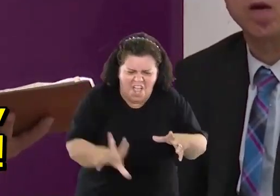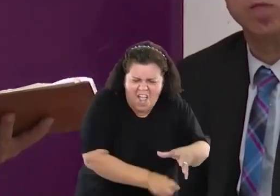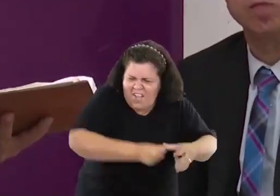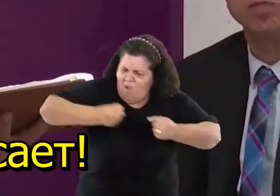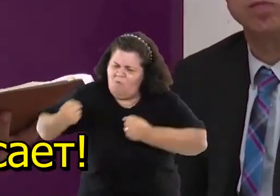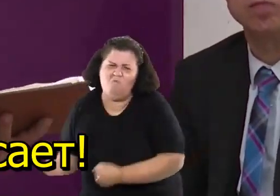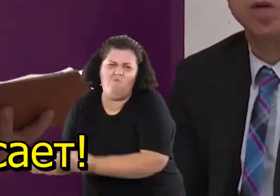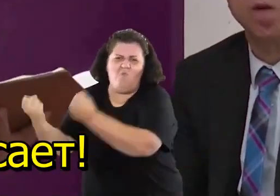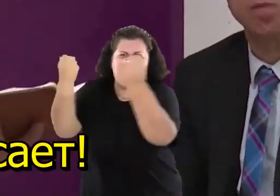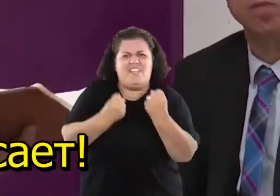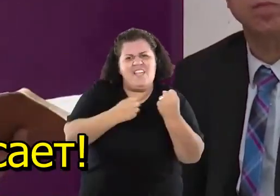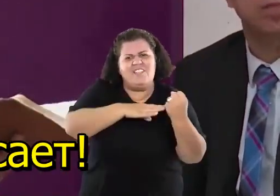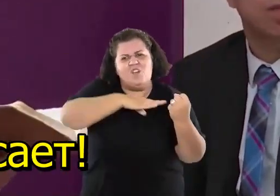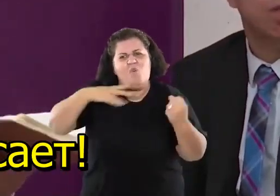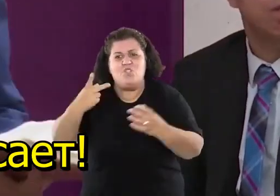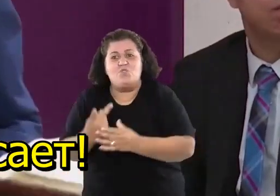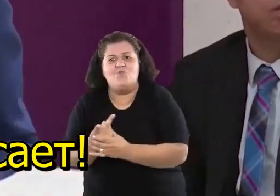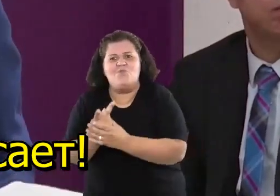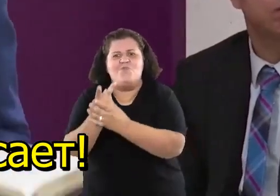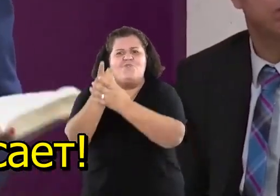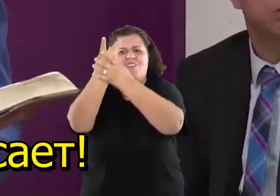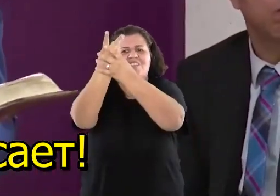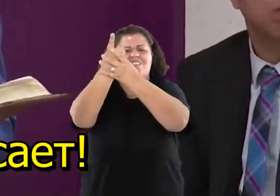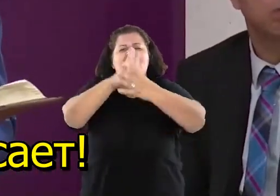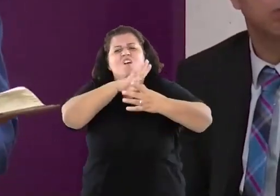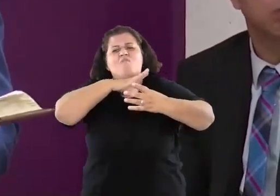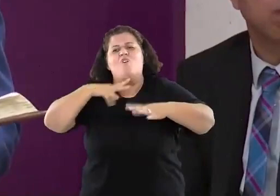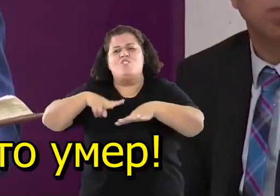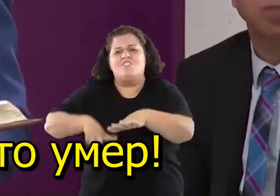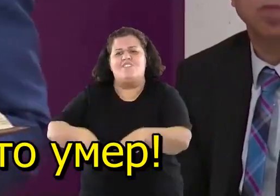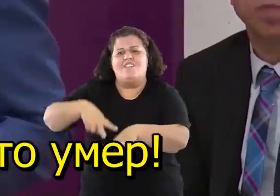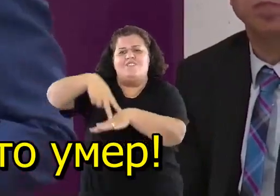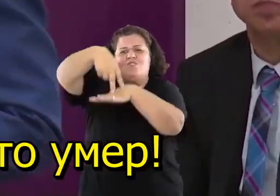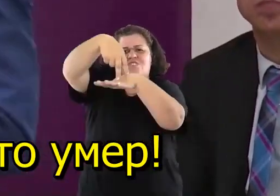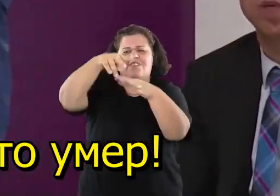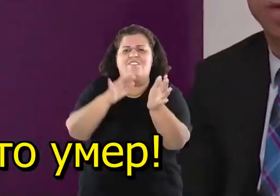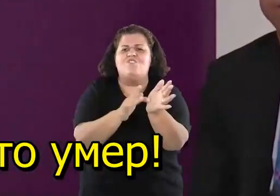morte, vence a morte e ressuscita.